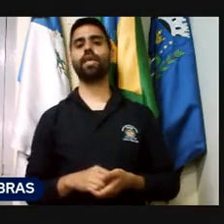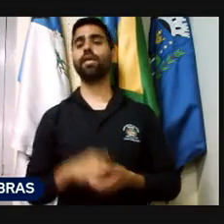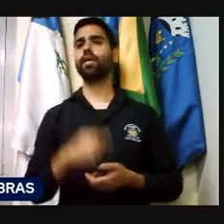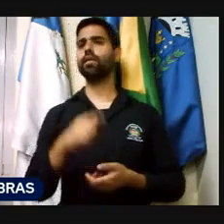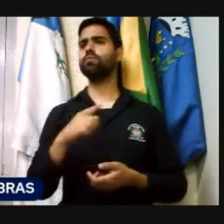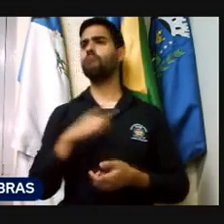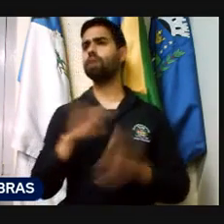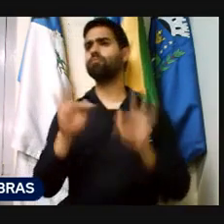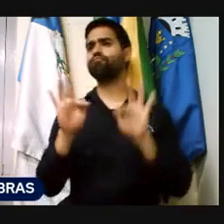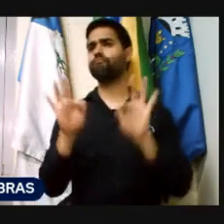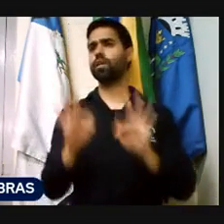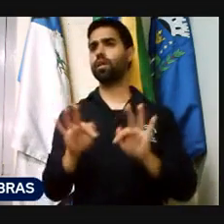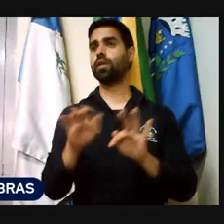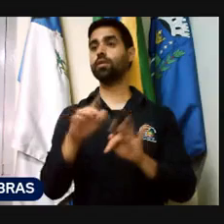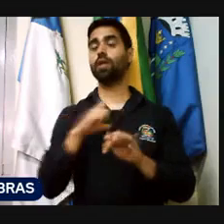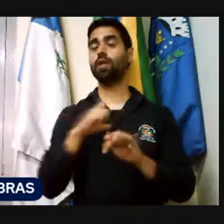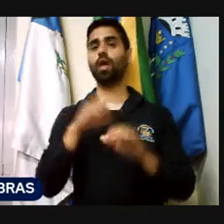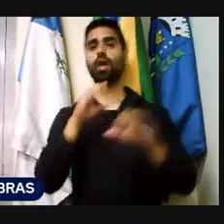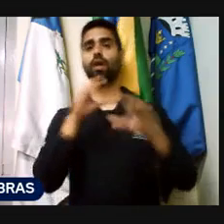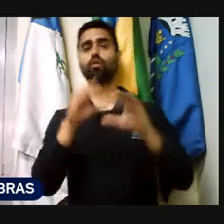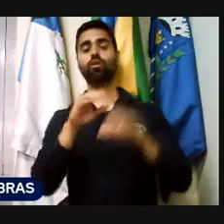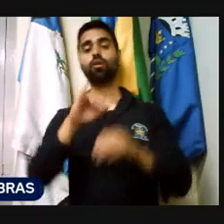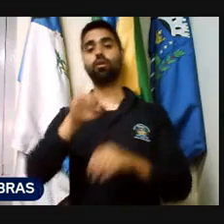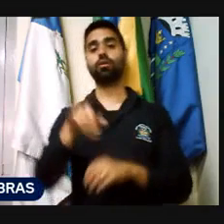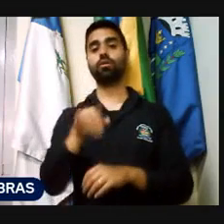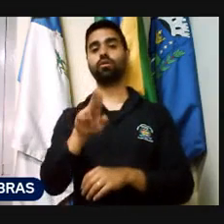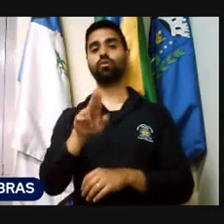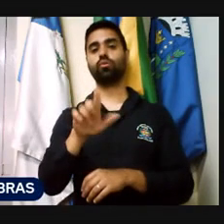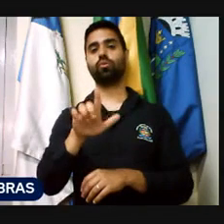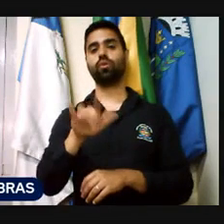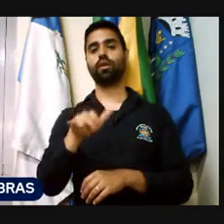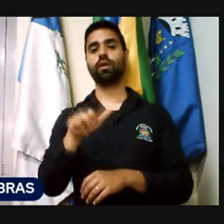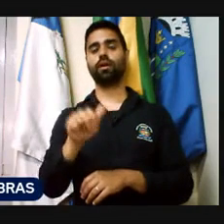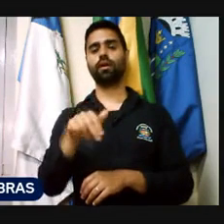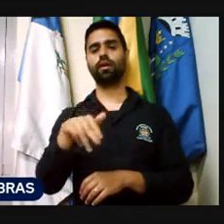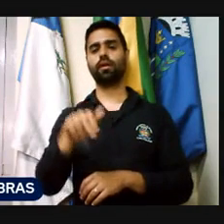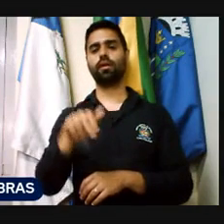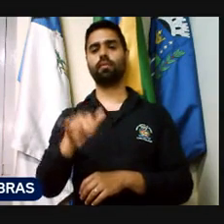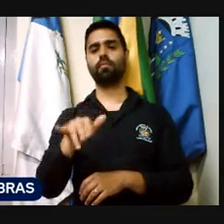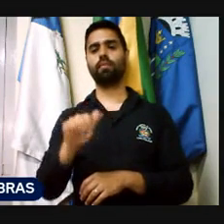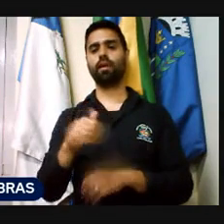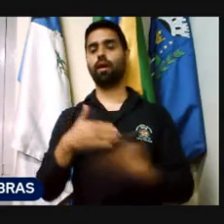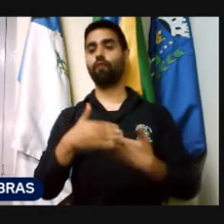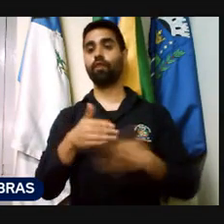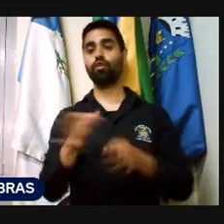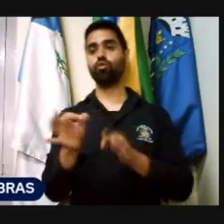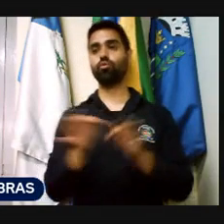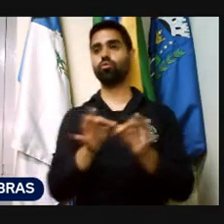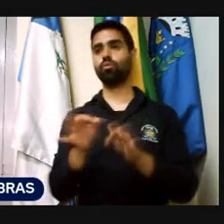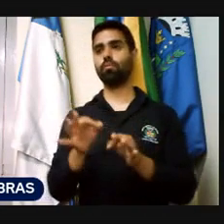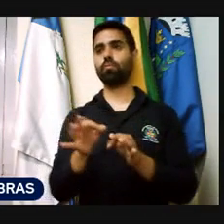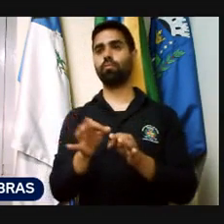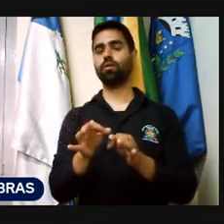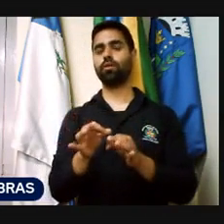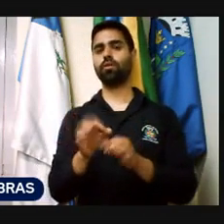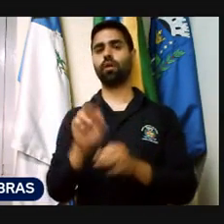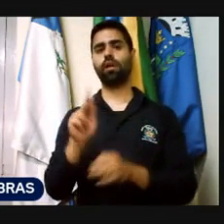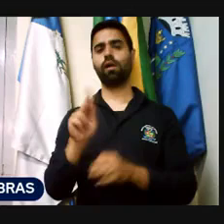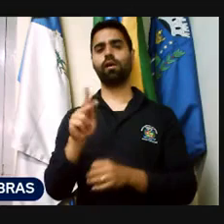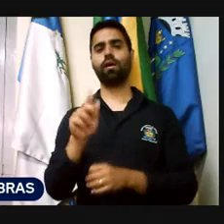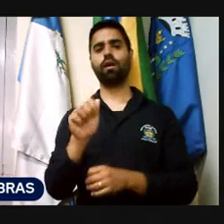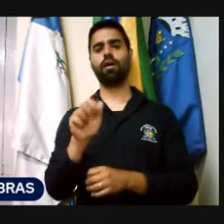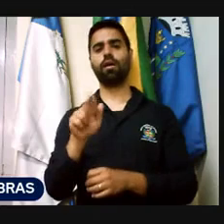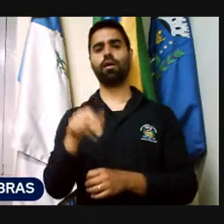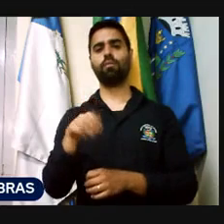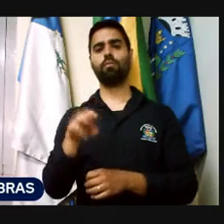felicidade de ter a cantora Juliana Maia à frente do projeto Associação Harmônicos de